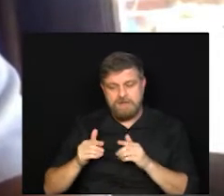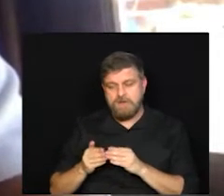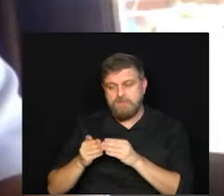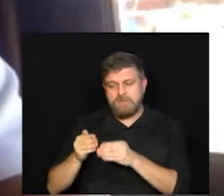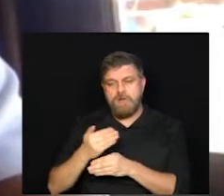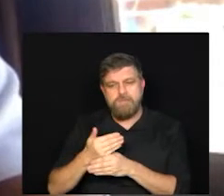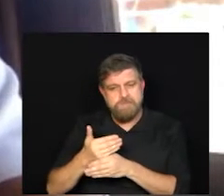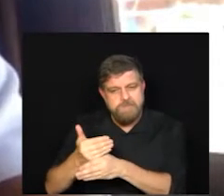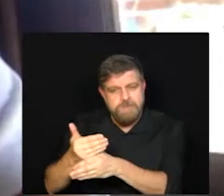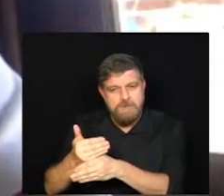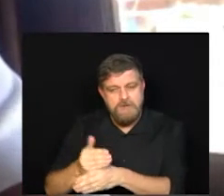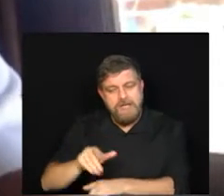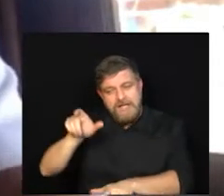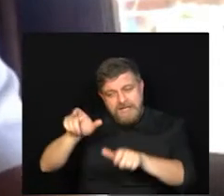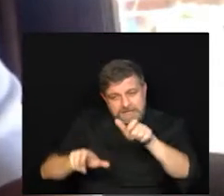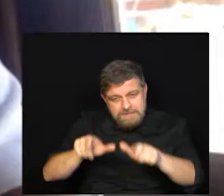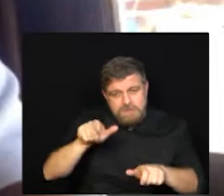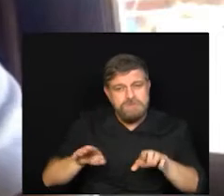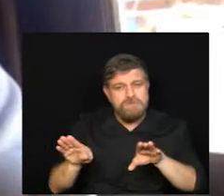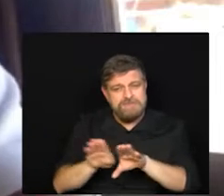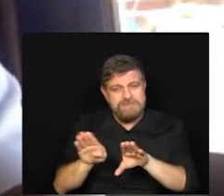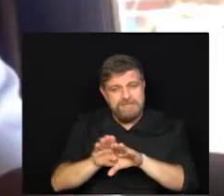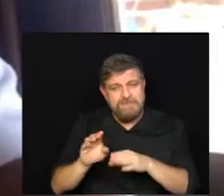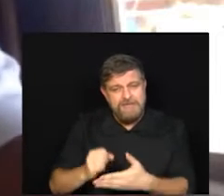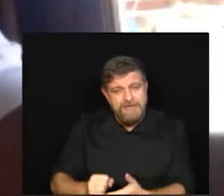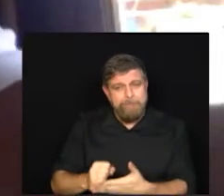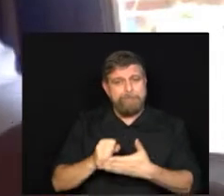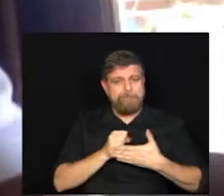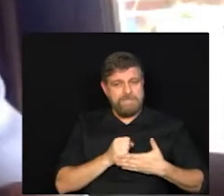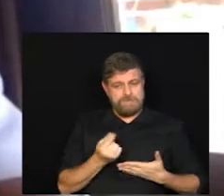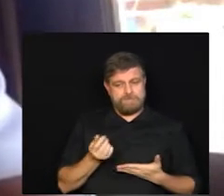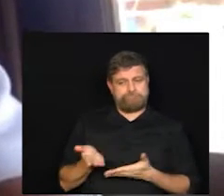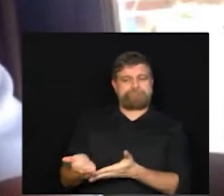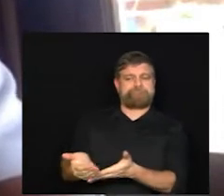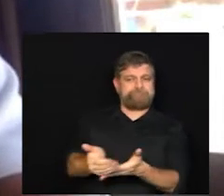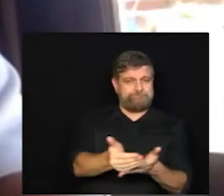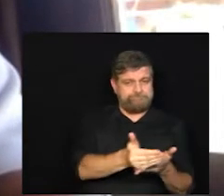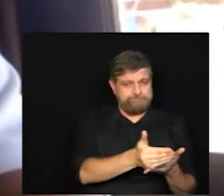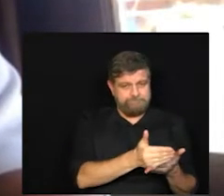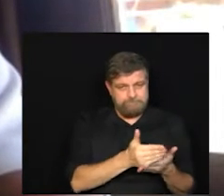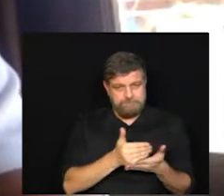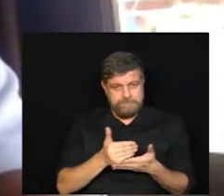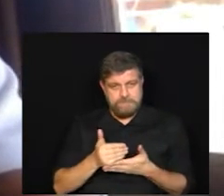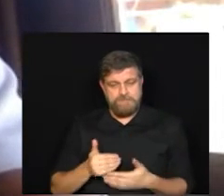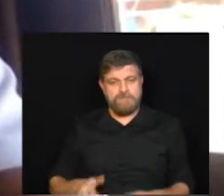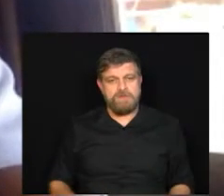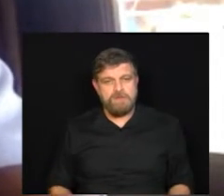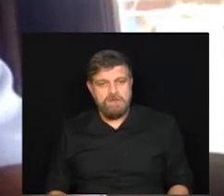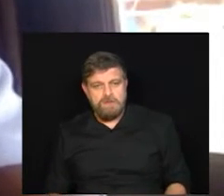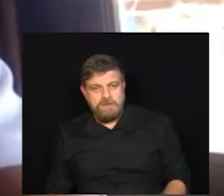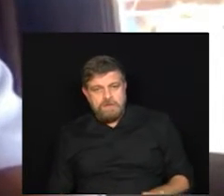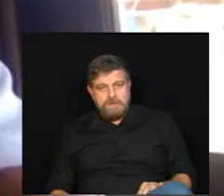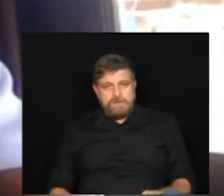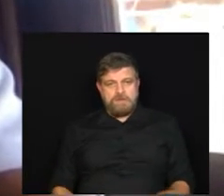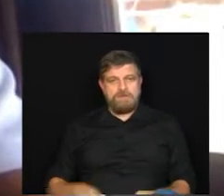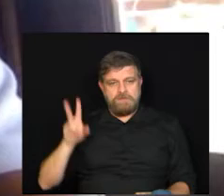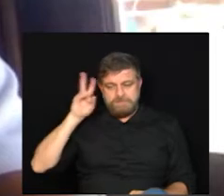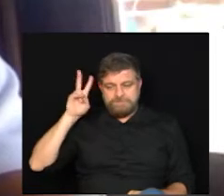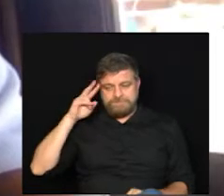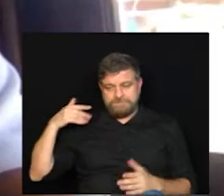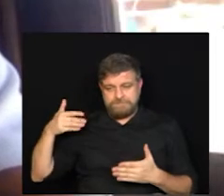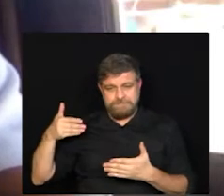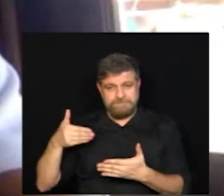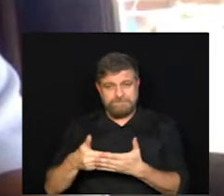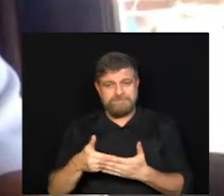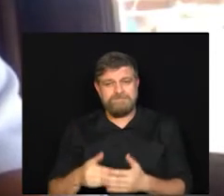essas pessoas também são pessoas que eles me ajudam muito e vêm me ajudando ao longo da minha história. E